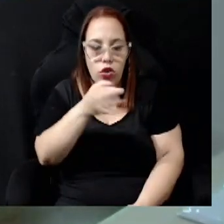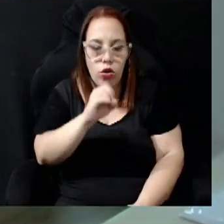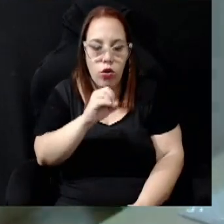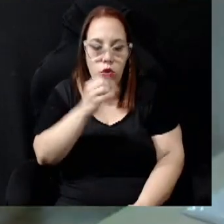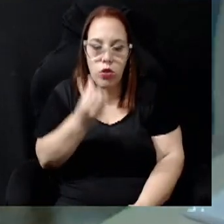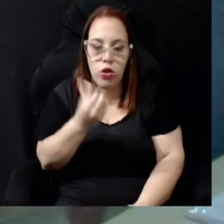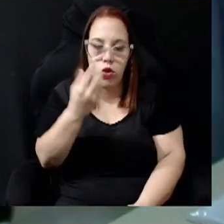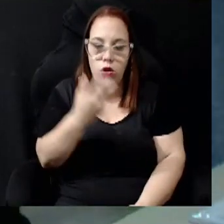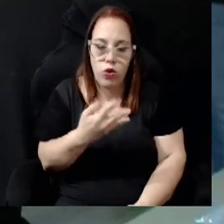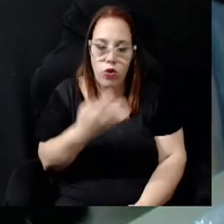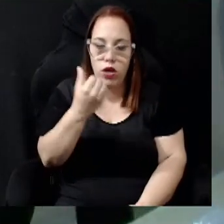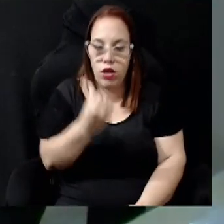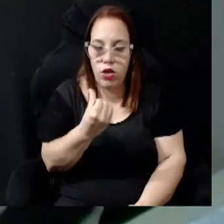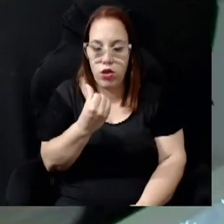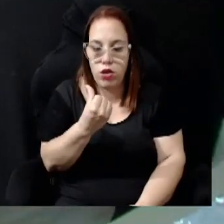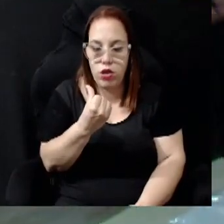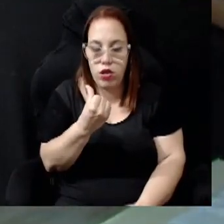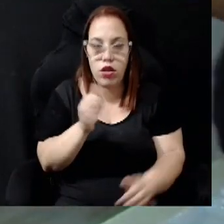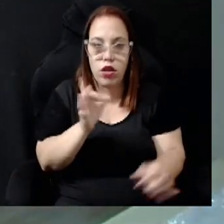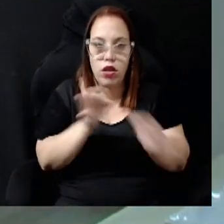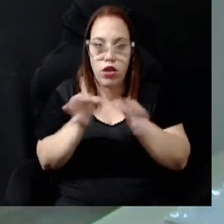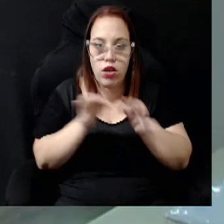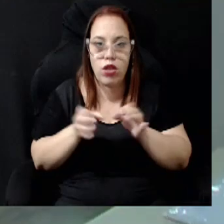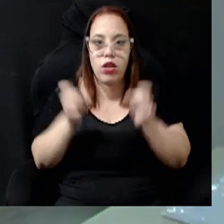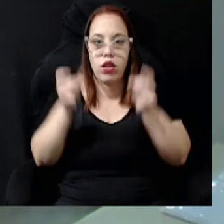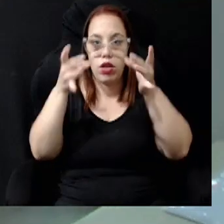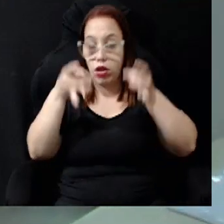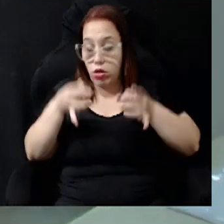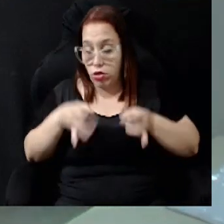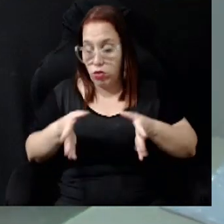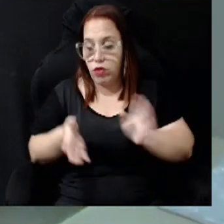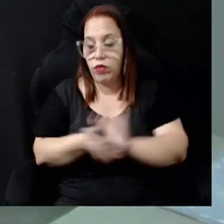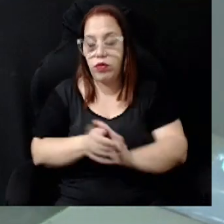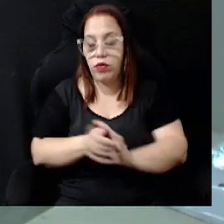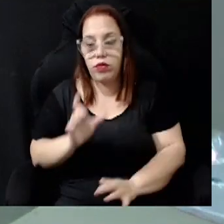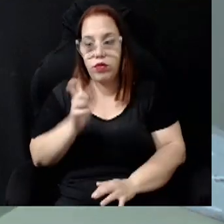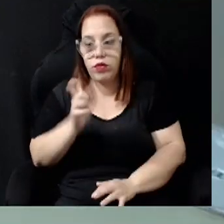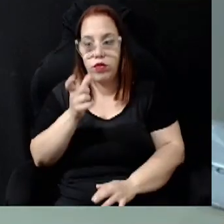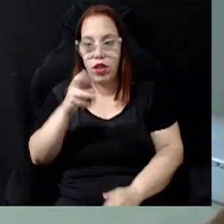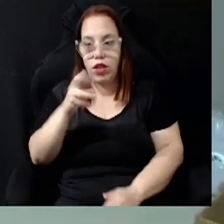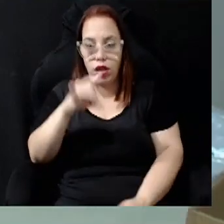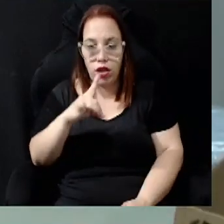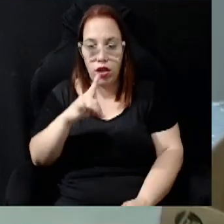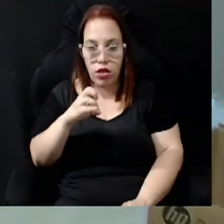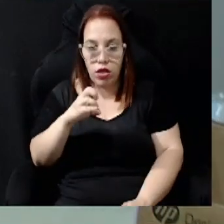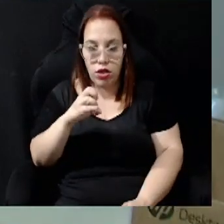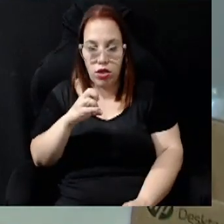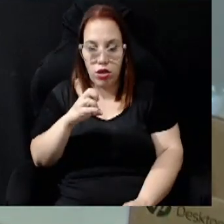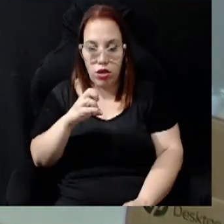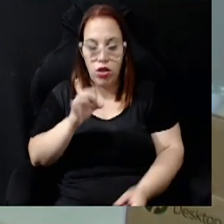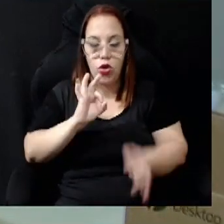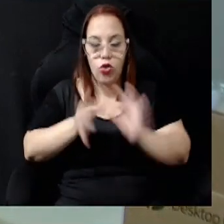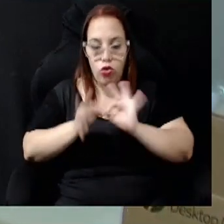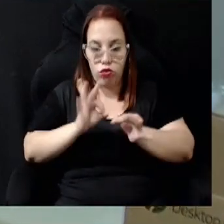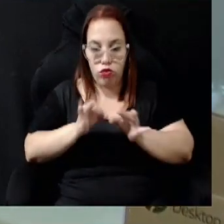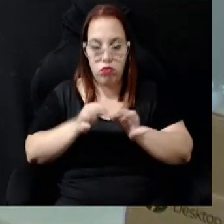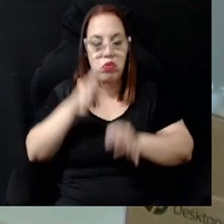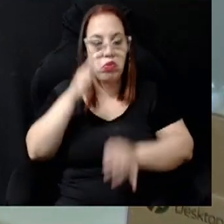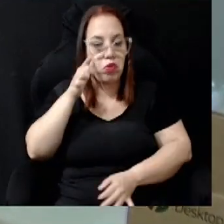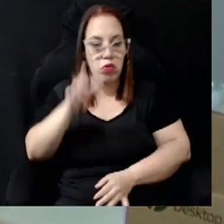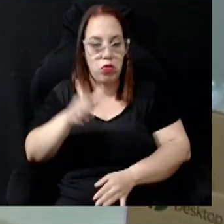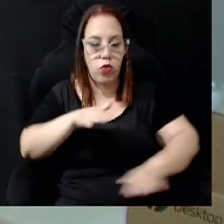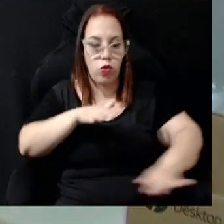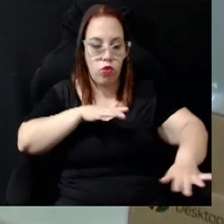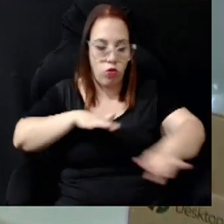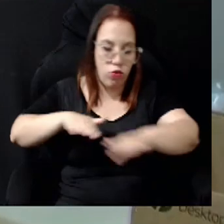conta com um esquema especial aí realizado pela INDEC, justamente para garantir o trânsito e